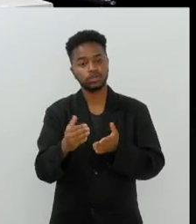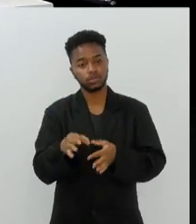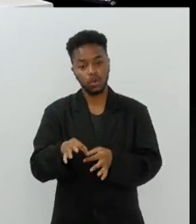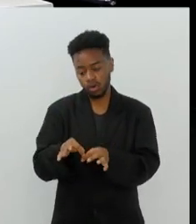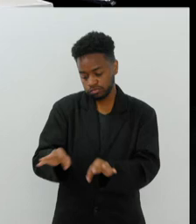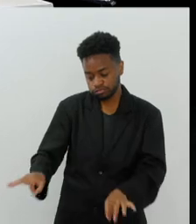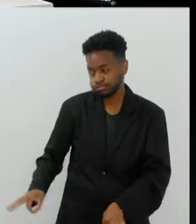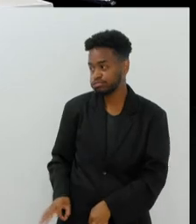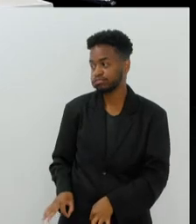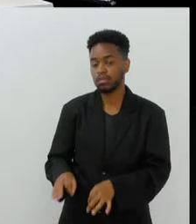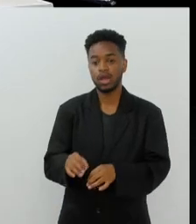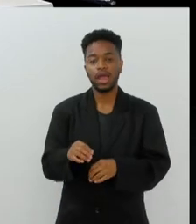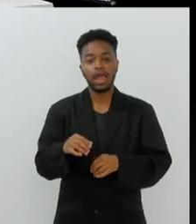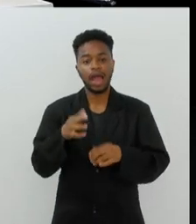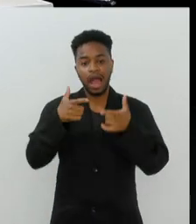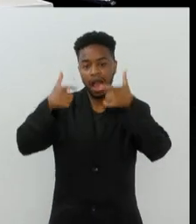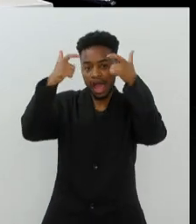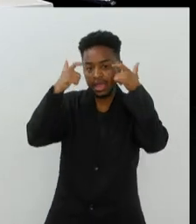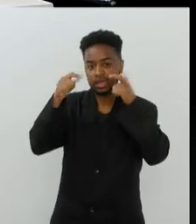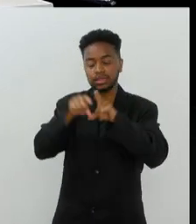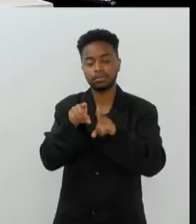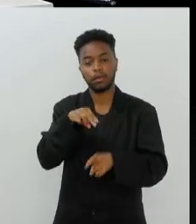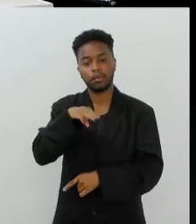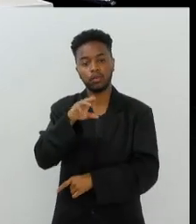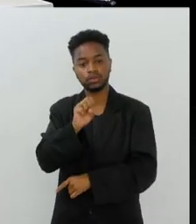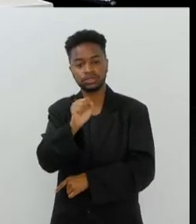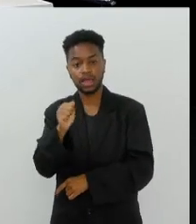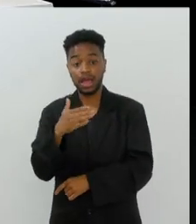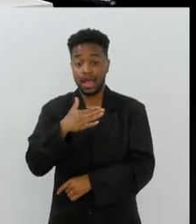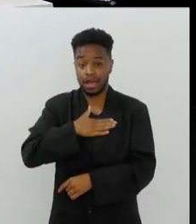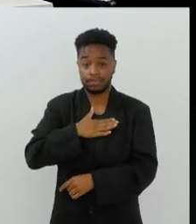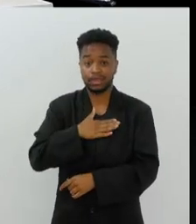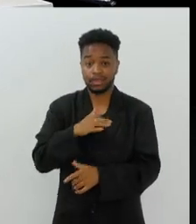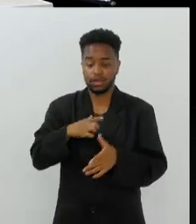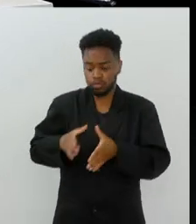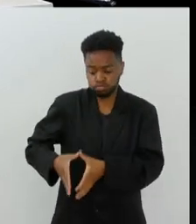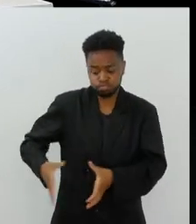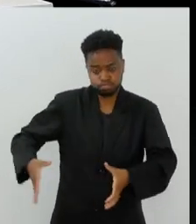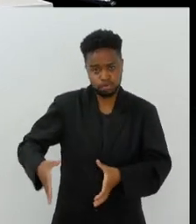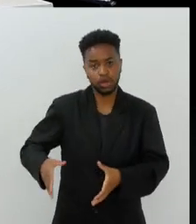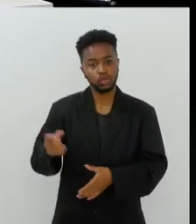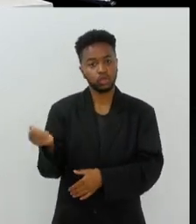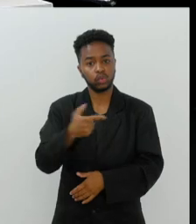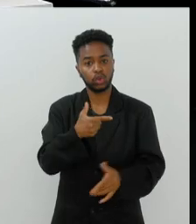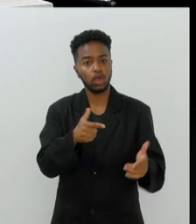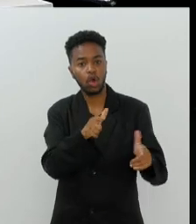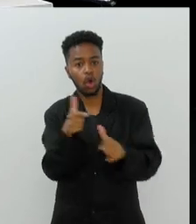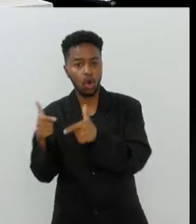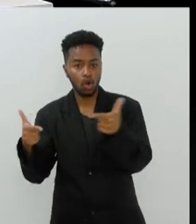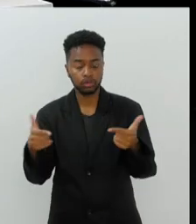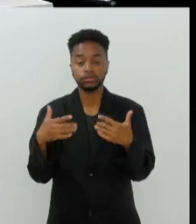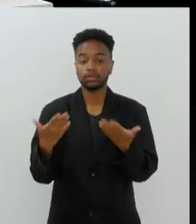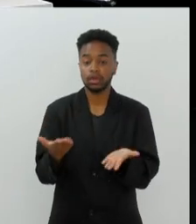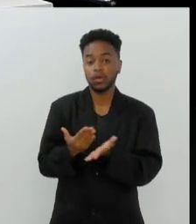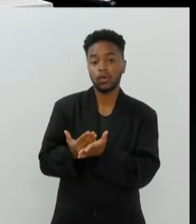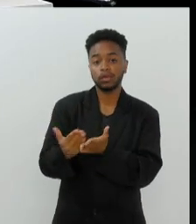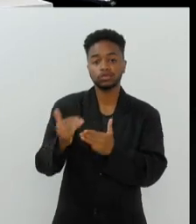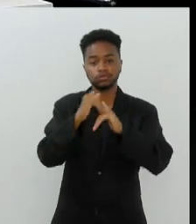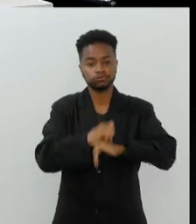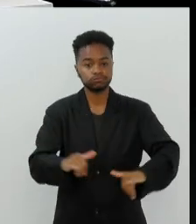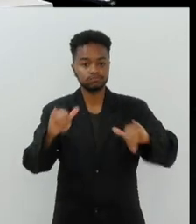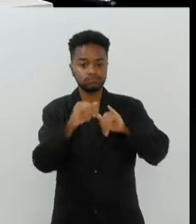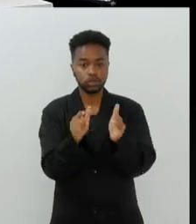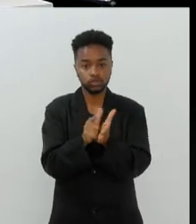medir coxa de musa, de rainha, e a minha deu uma circunferência maior do que as outras. Aí começou a sair